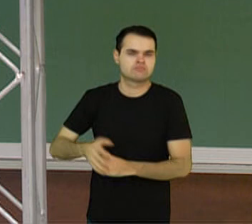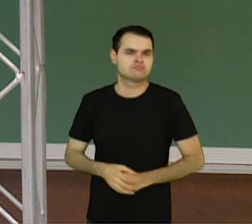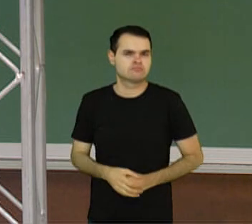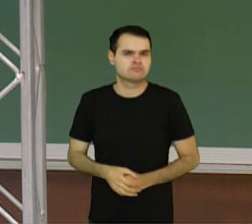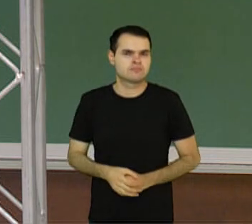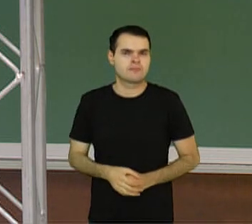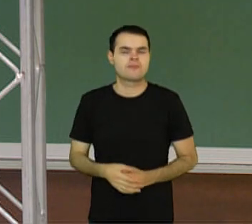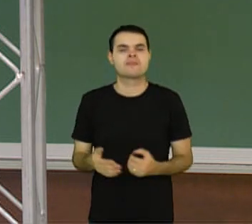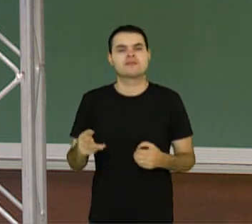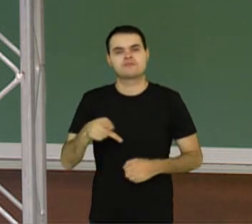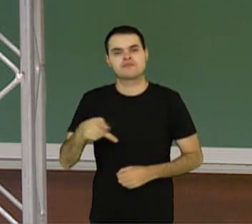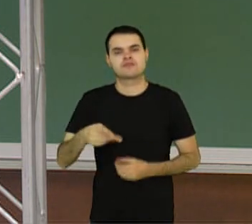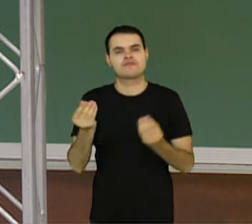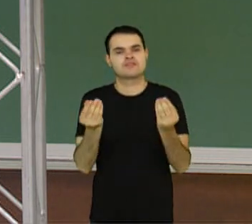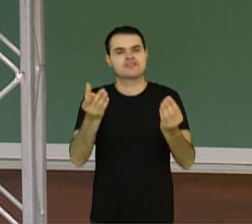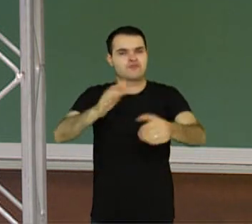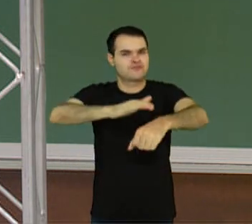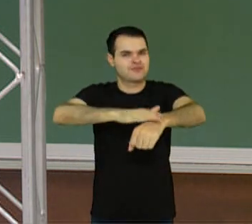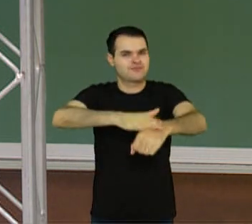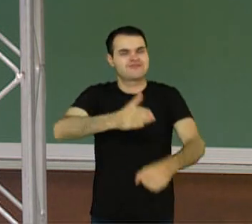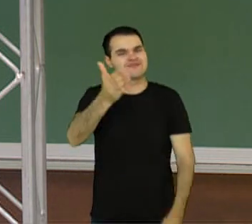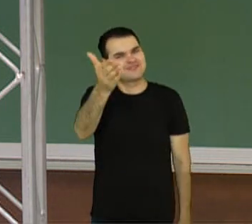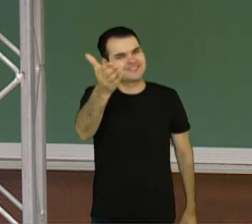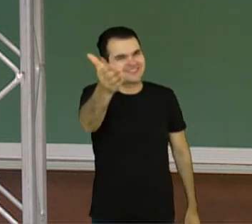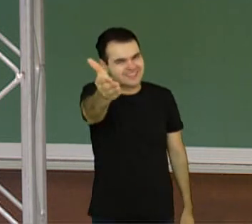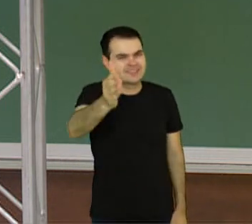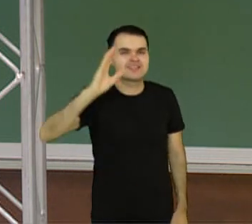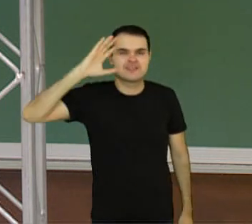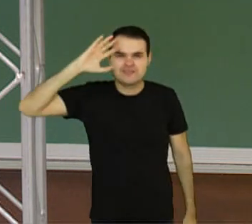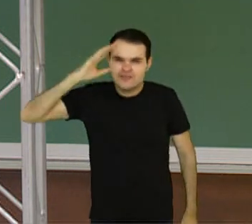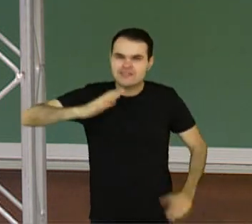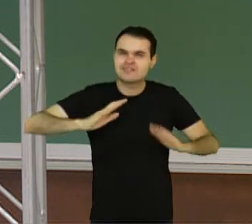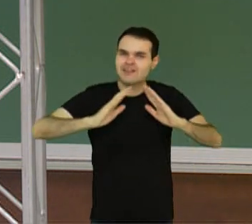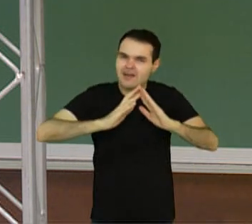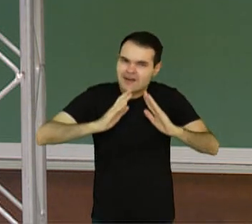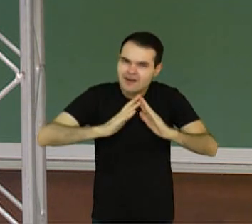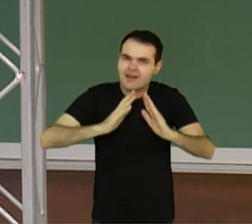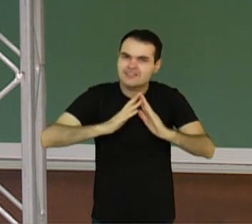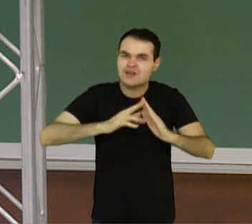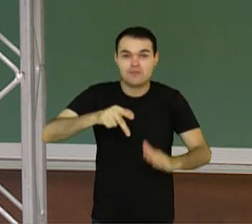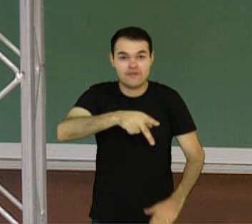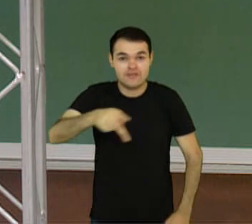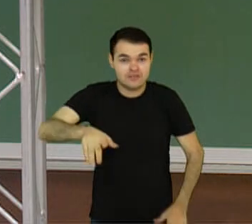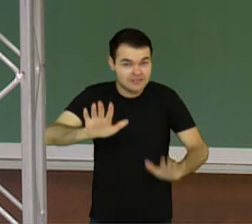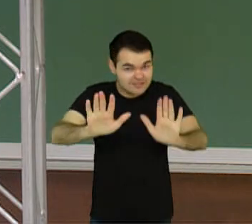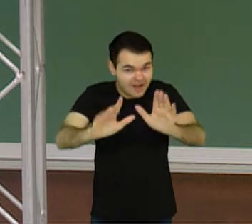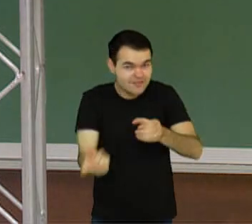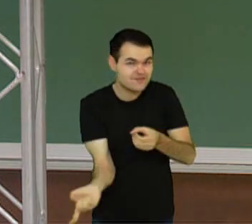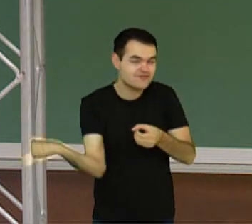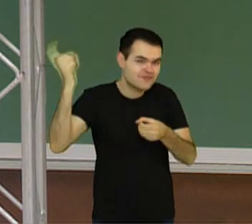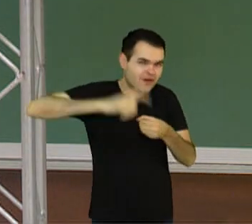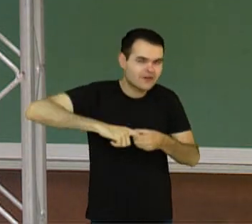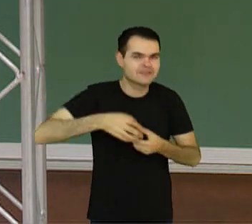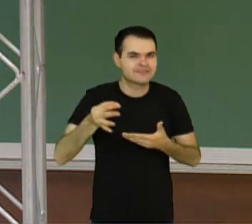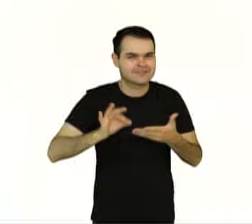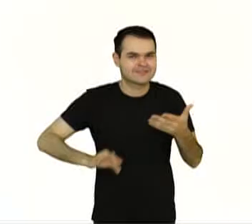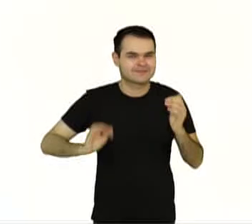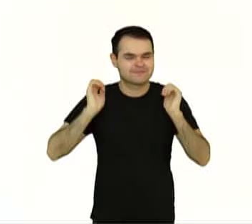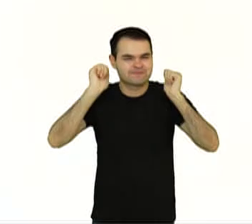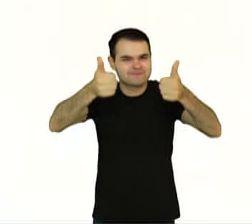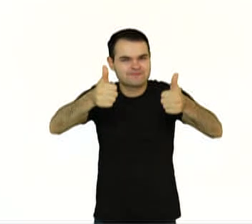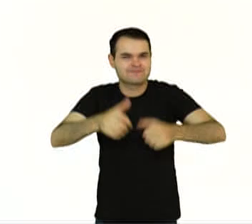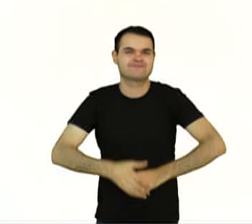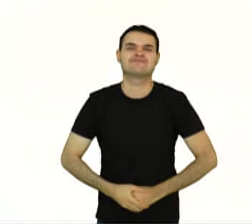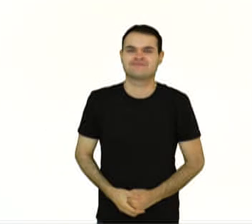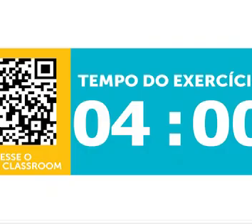professora vai dar um tempinho para você resolver aí na sua casa e a professora já volta para a gente corrigir, ok?